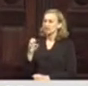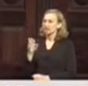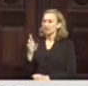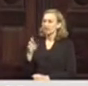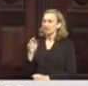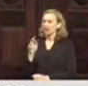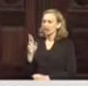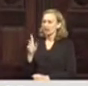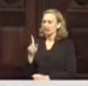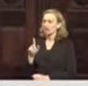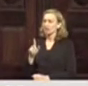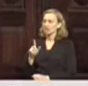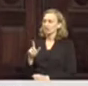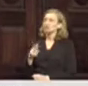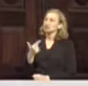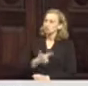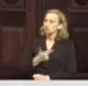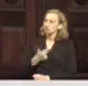segundo turno.